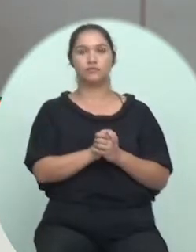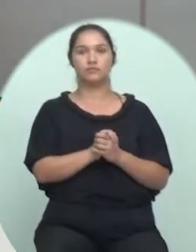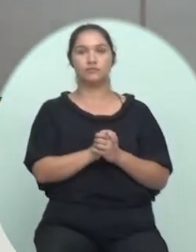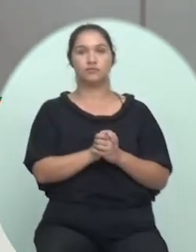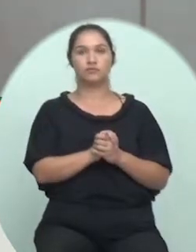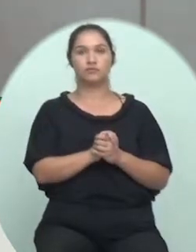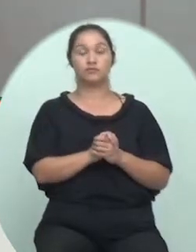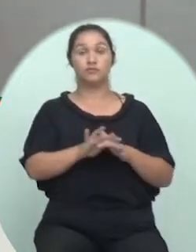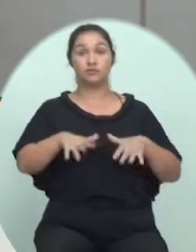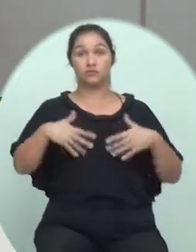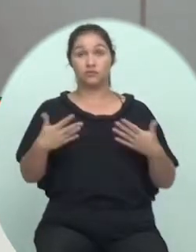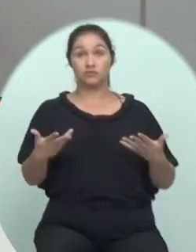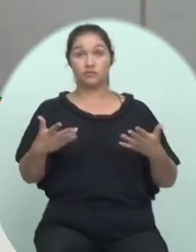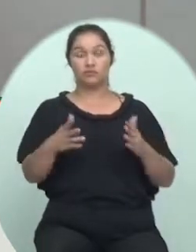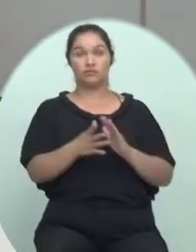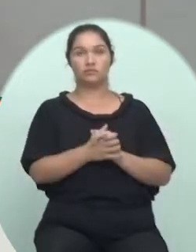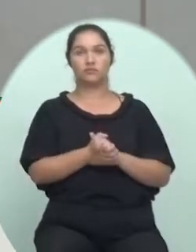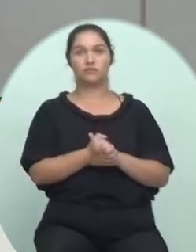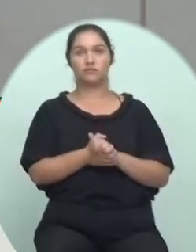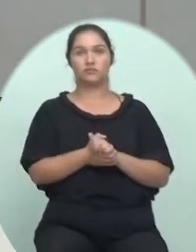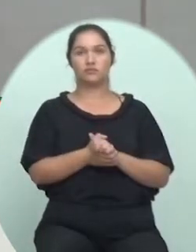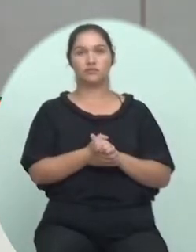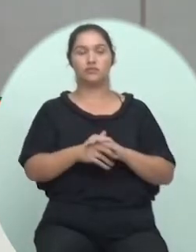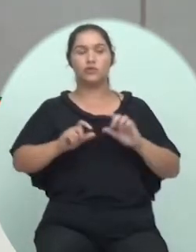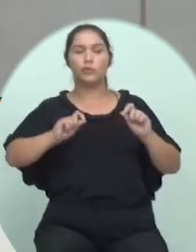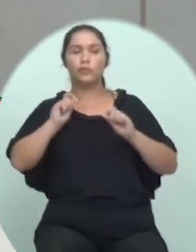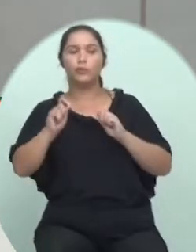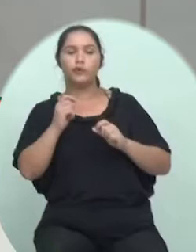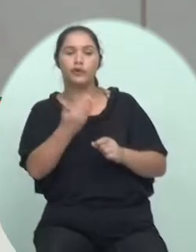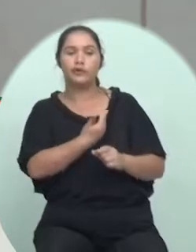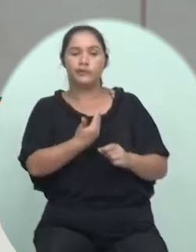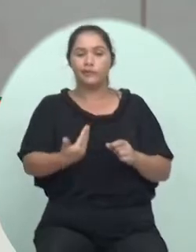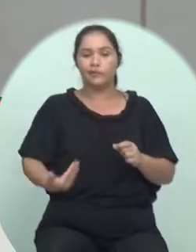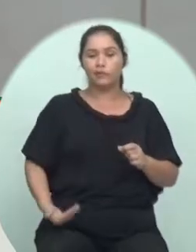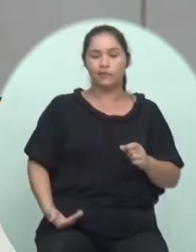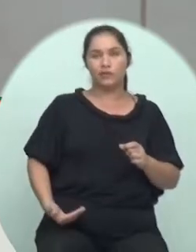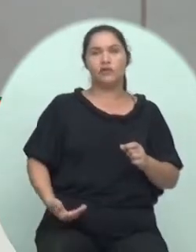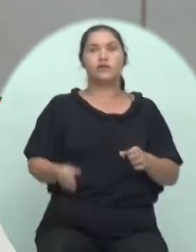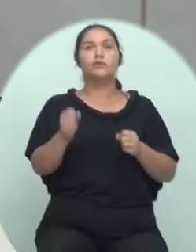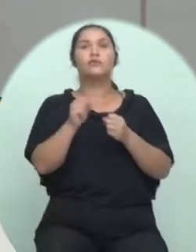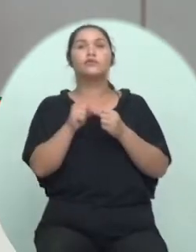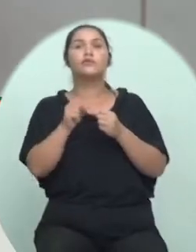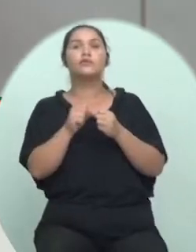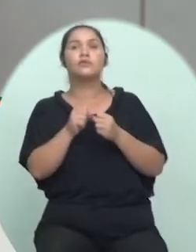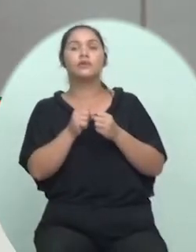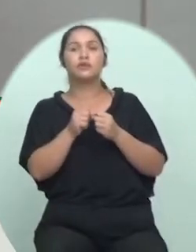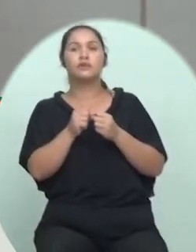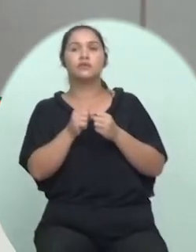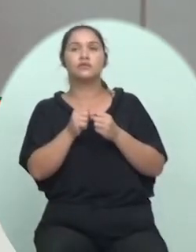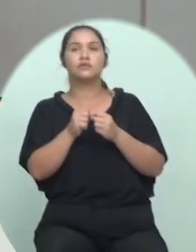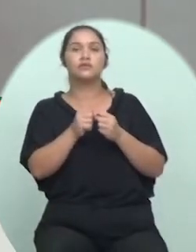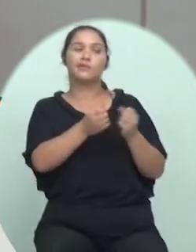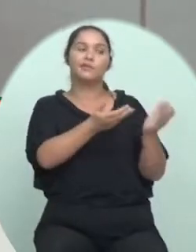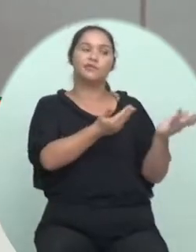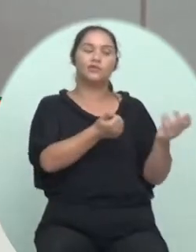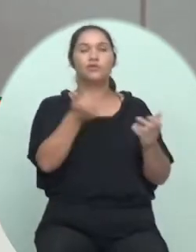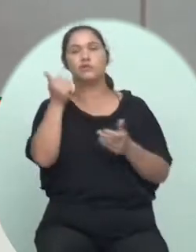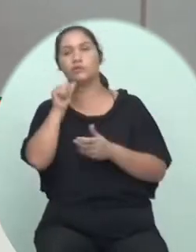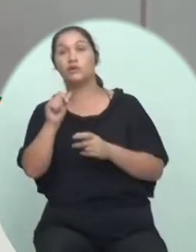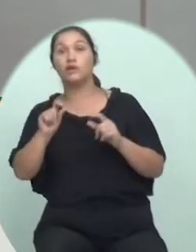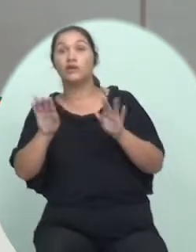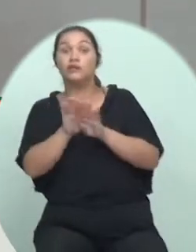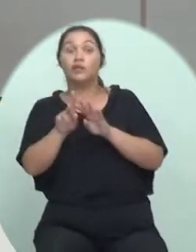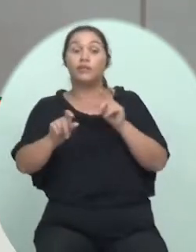Então, quais são as ações que o governo desenvolveu nesses 2 anos que se passaram e o que, que o governo tem planejado,